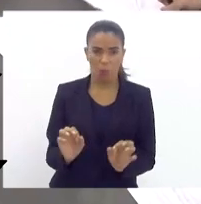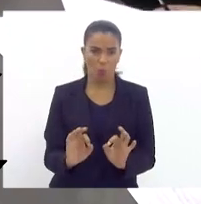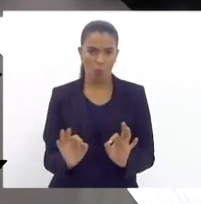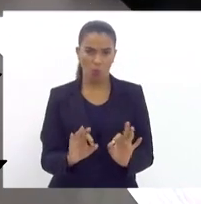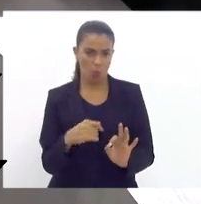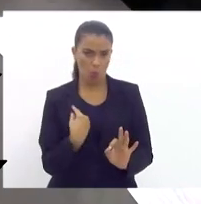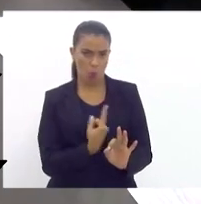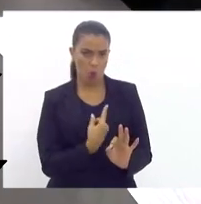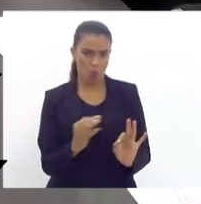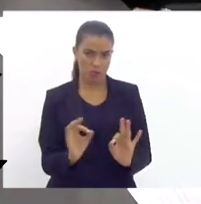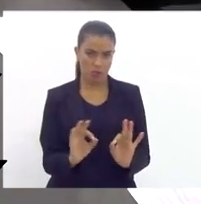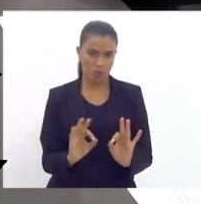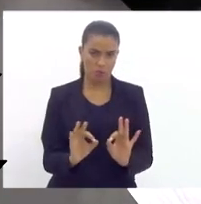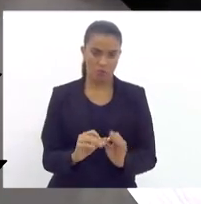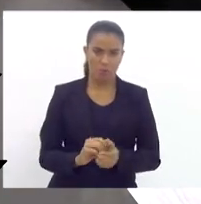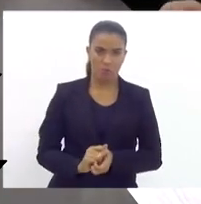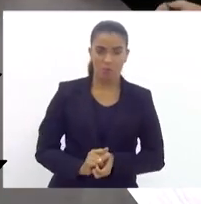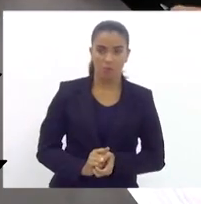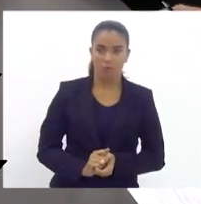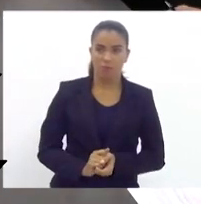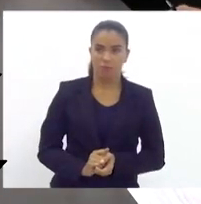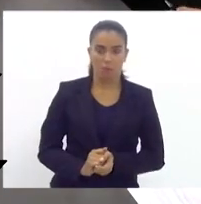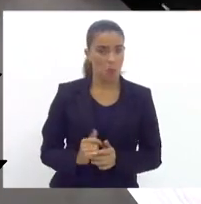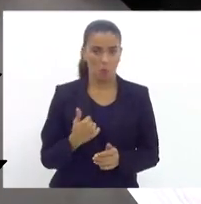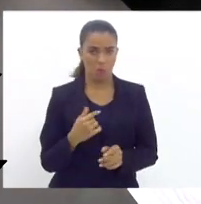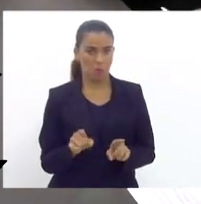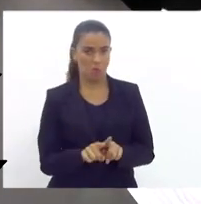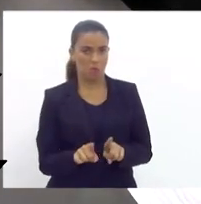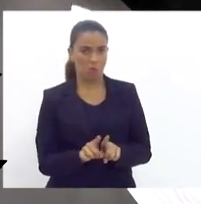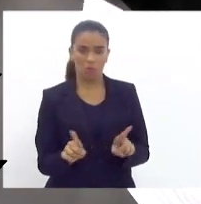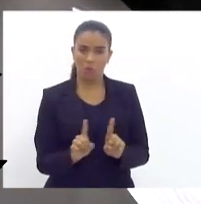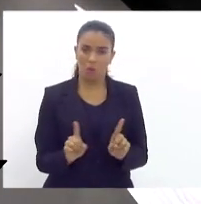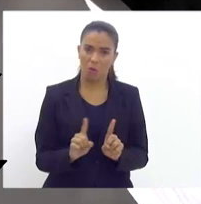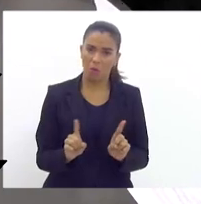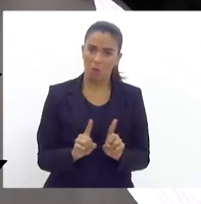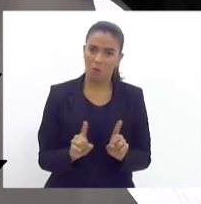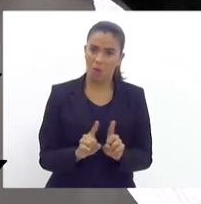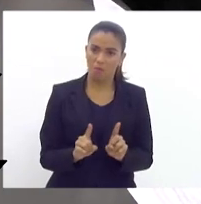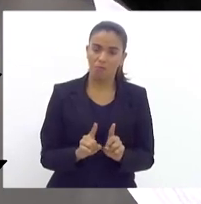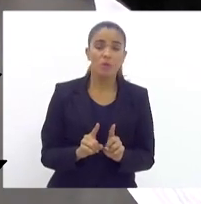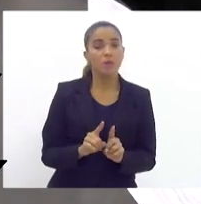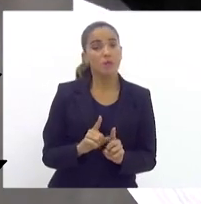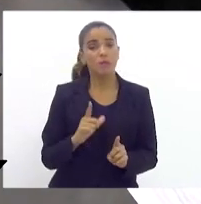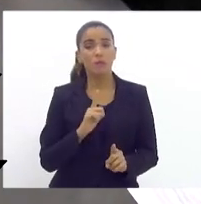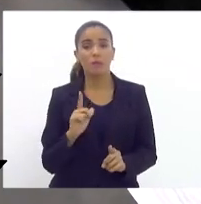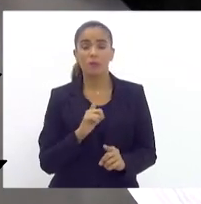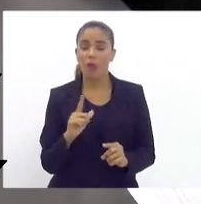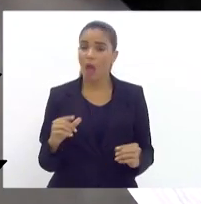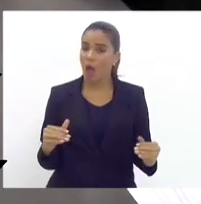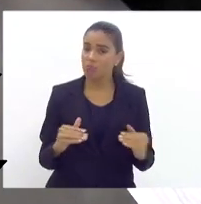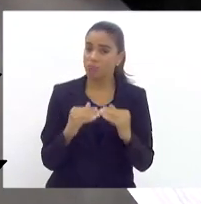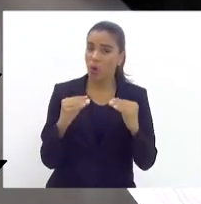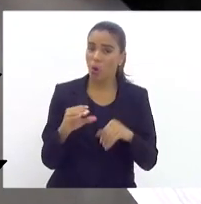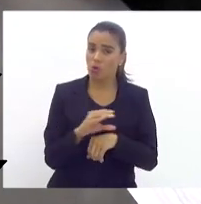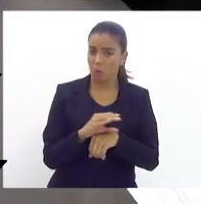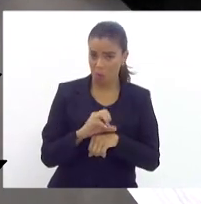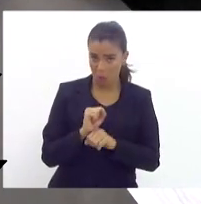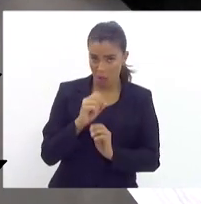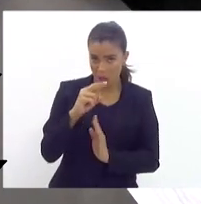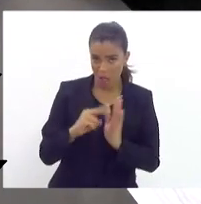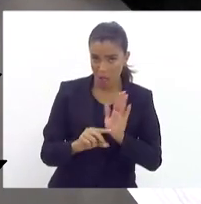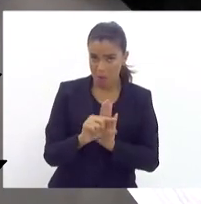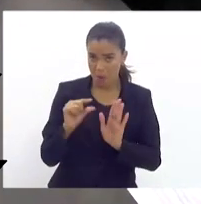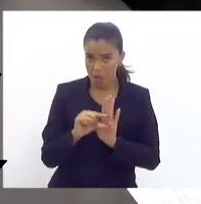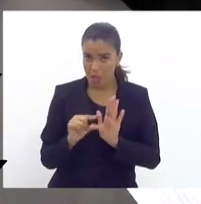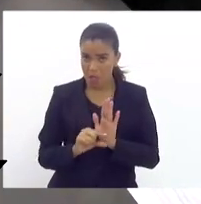nosso não. O nosso não. Aconteceu comigo. Você também não? Está aí constitucionalidade com emendas. Tem um projeto meu aqui também. Tem emenda. Pode ler as emendas, deputado? São